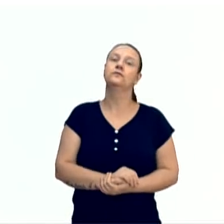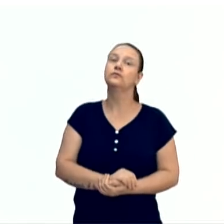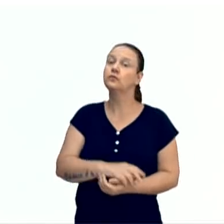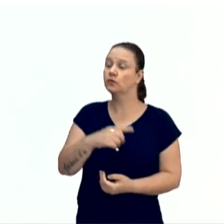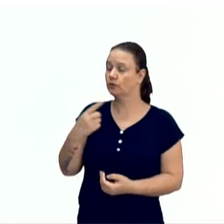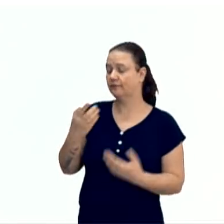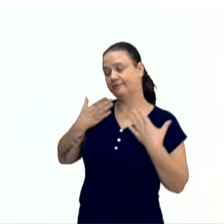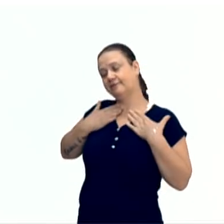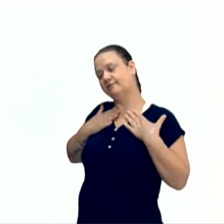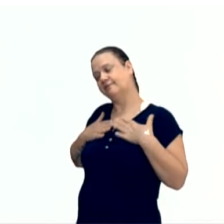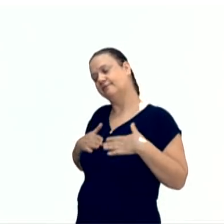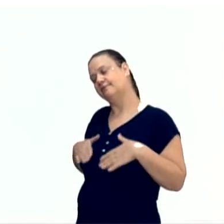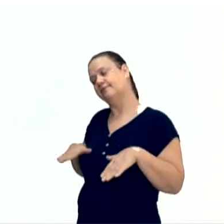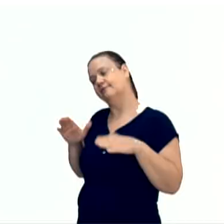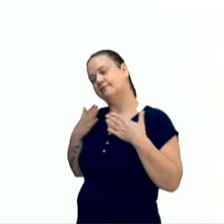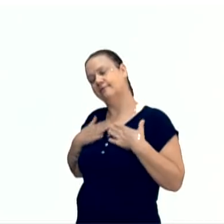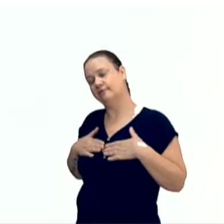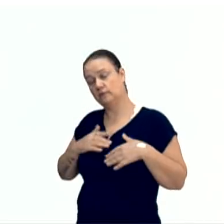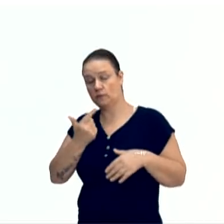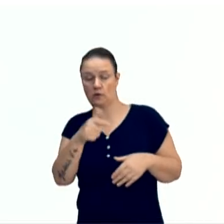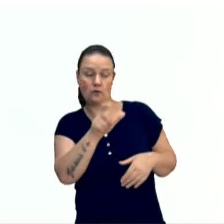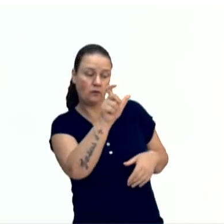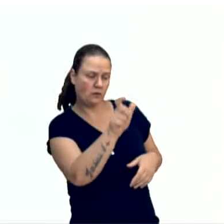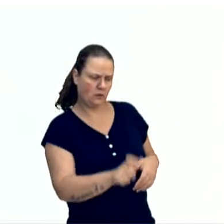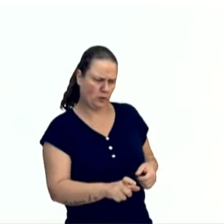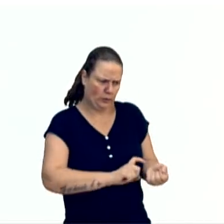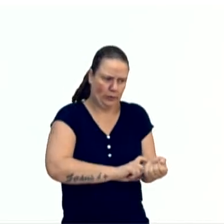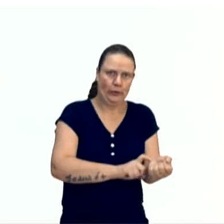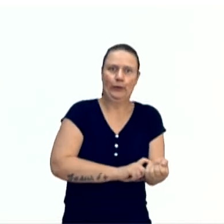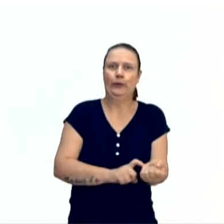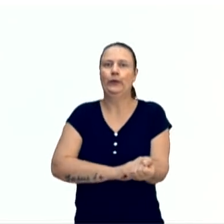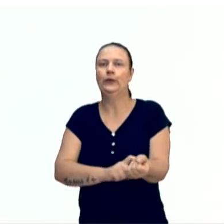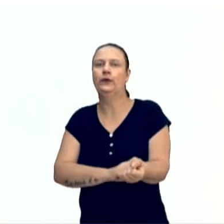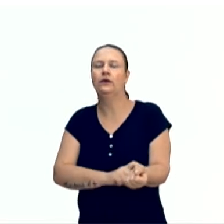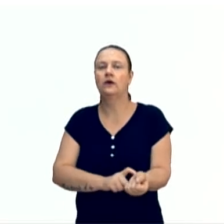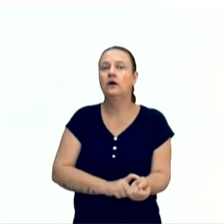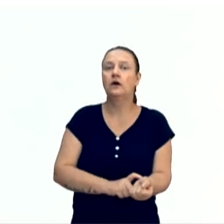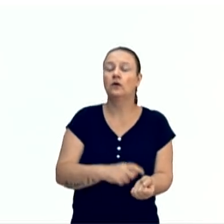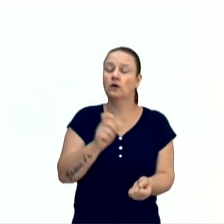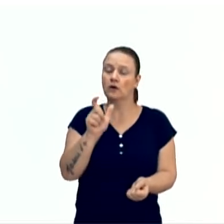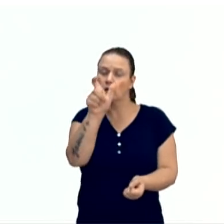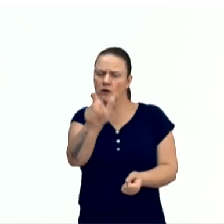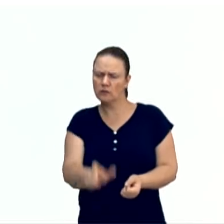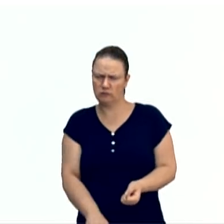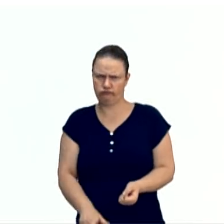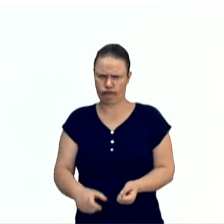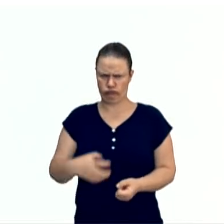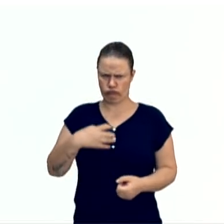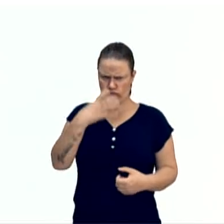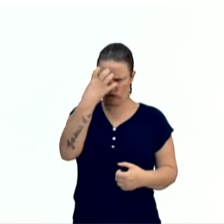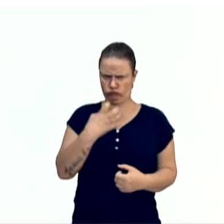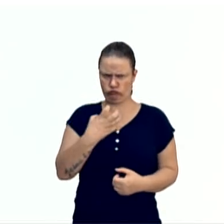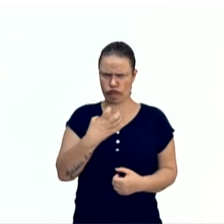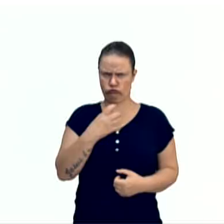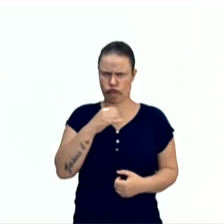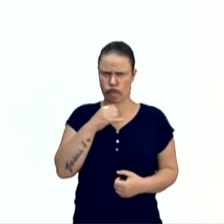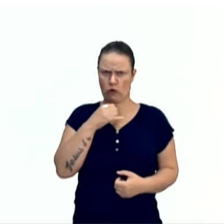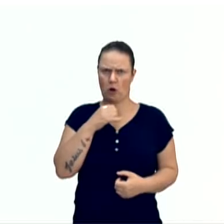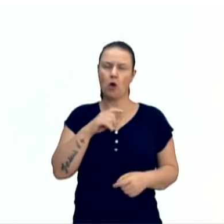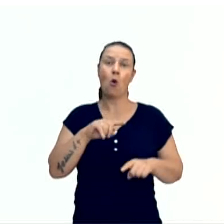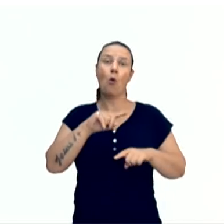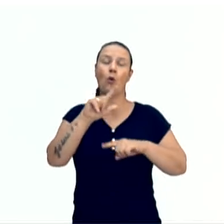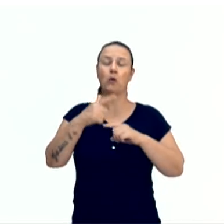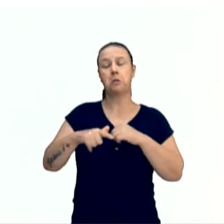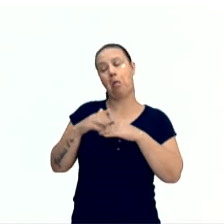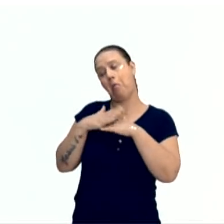Um é tranquilo, outro é nervoso. Um é birrento, outro é